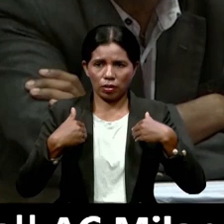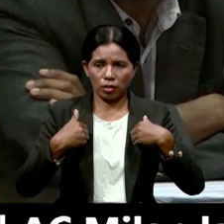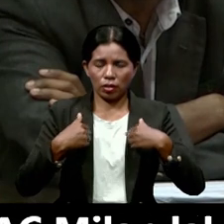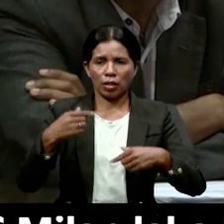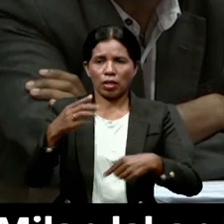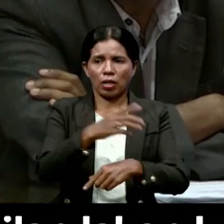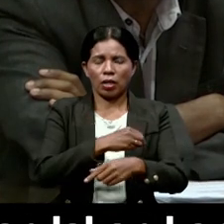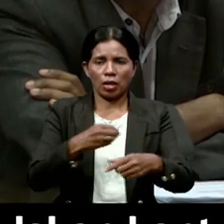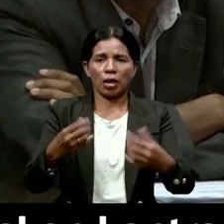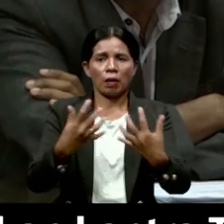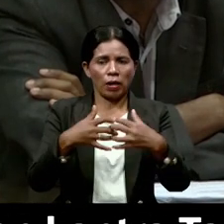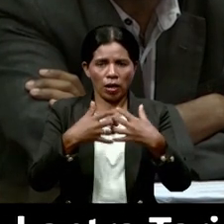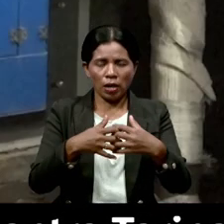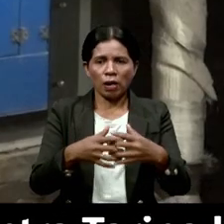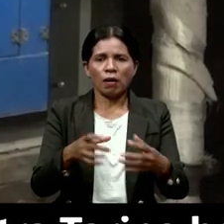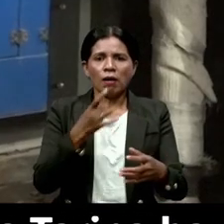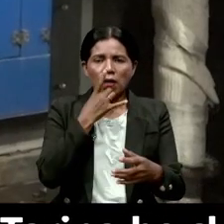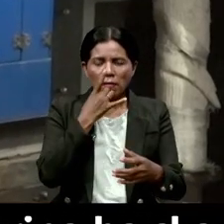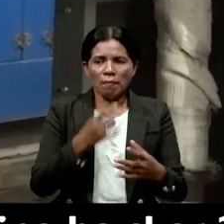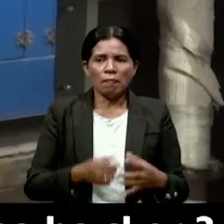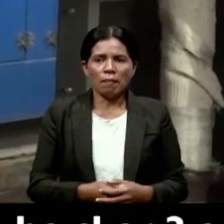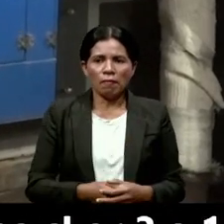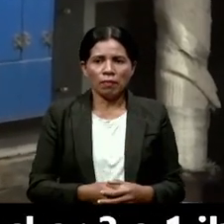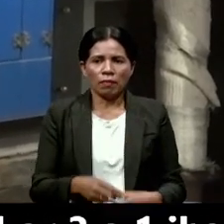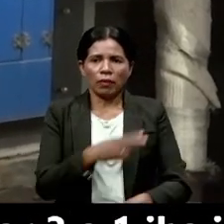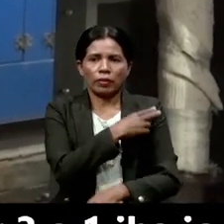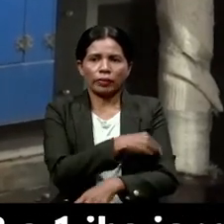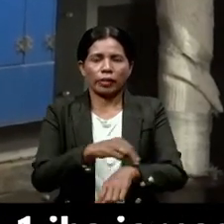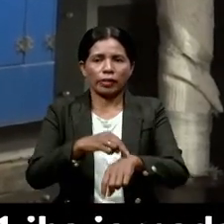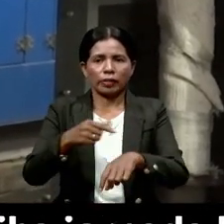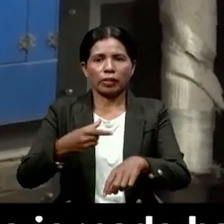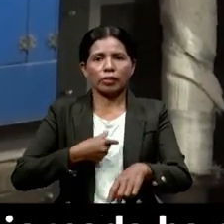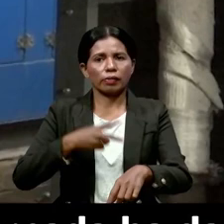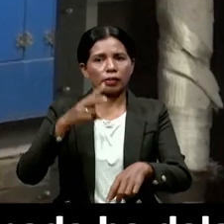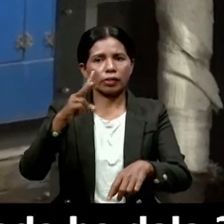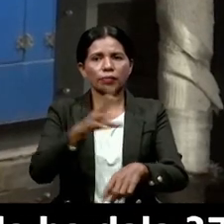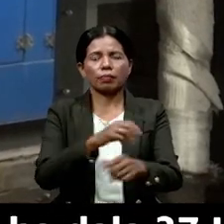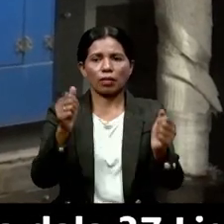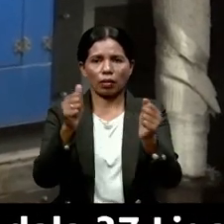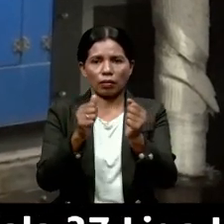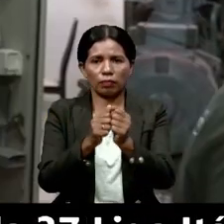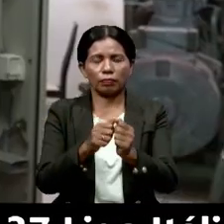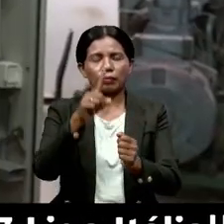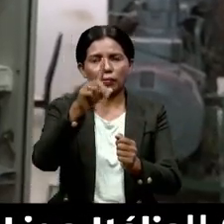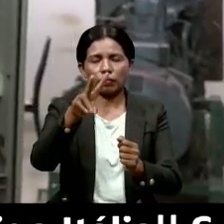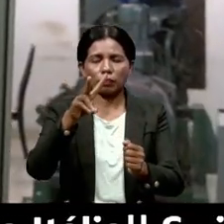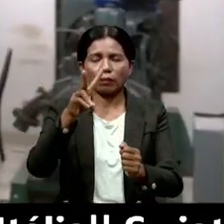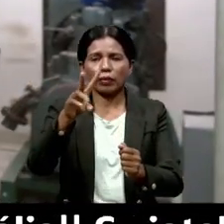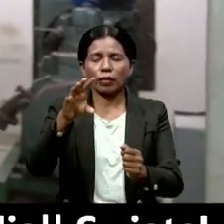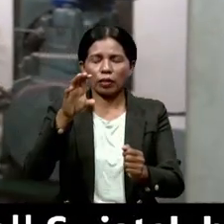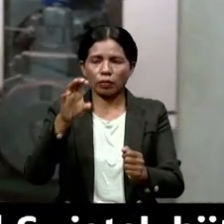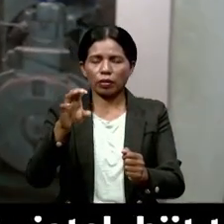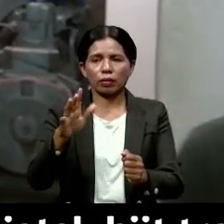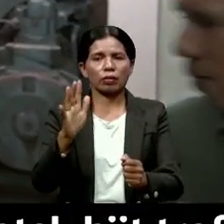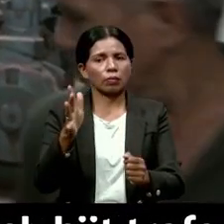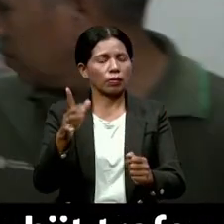gerador para a engenharia. Durante o Hospital Nacional Guido Valadares e a gerador reserva a capacidade a tusrua 5.000 kW de no